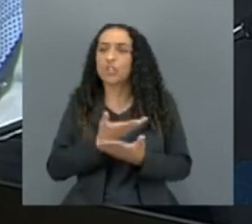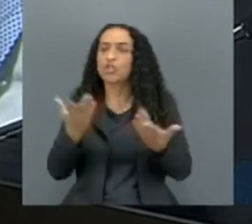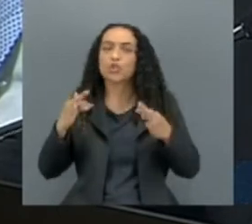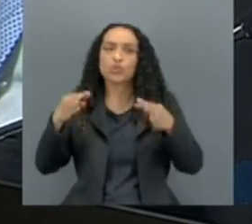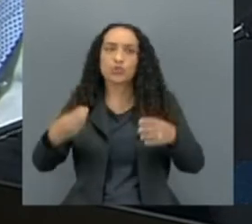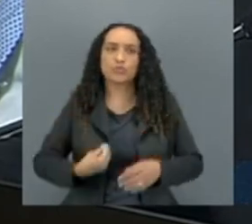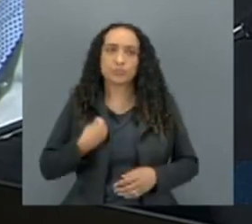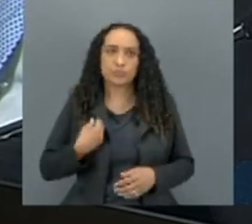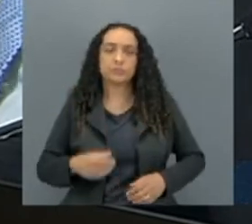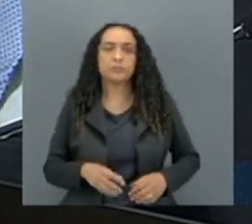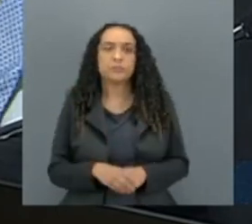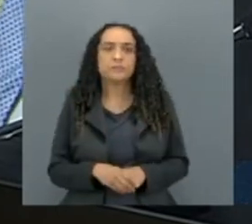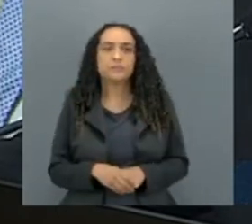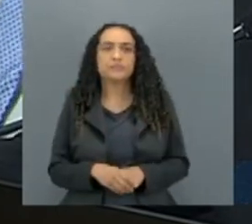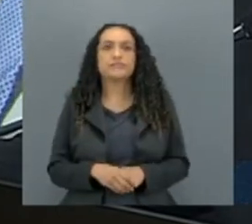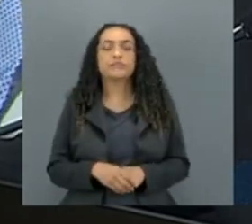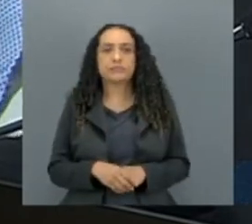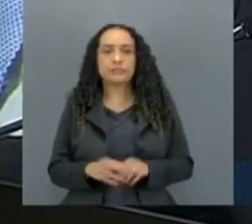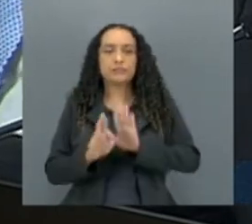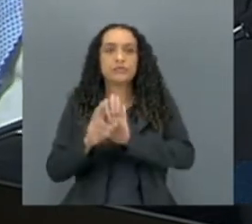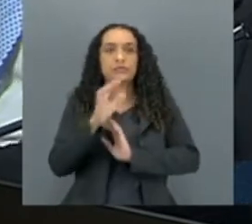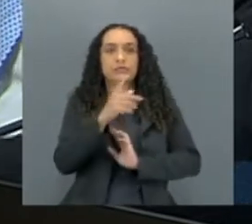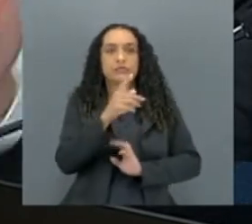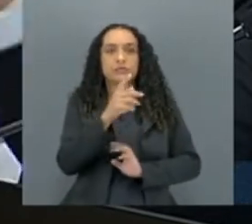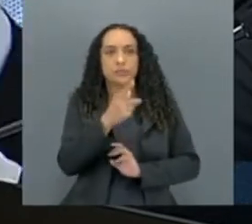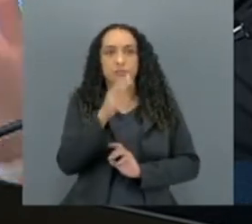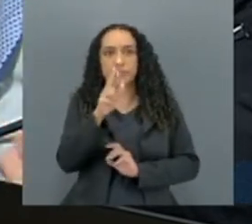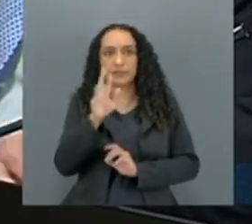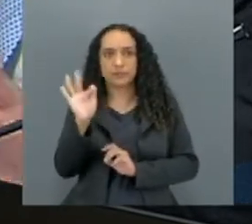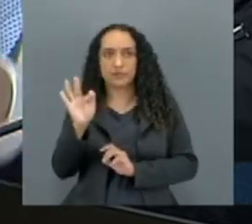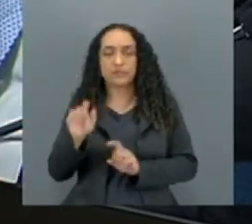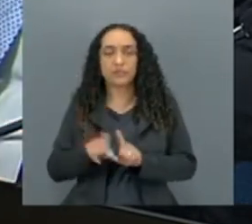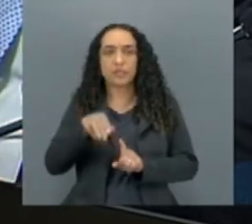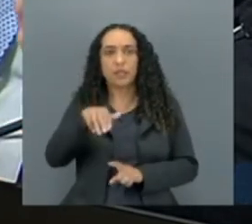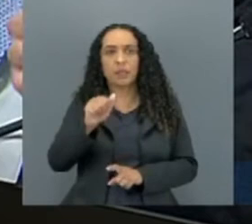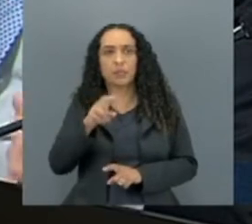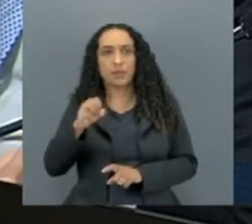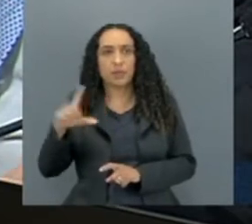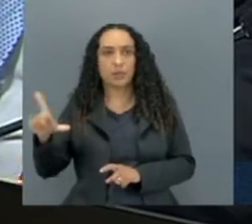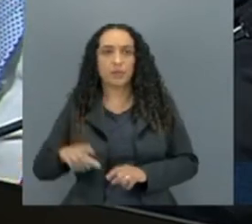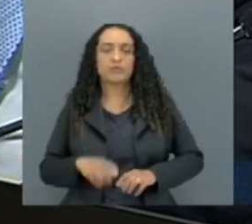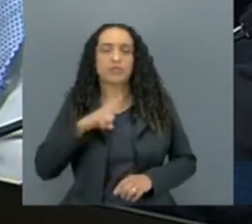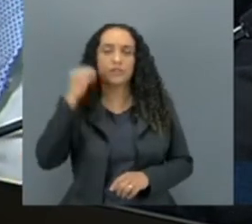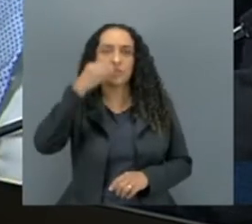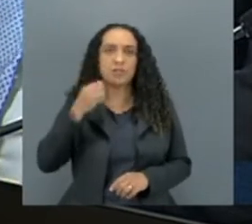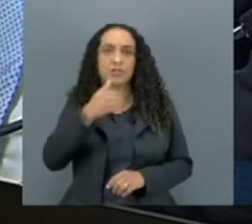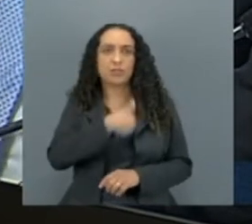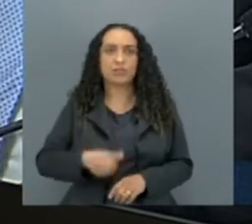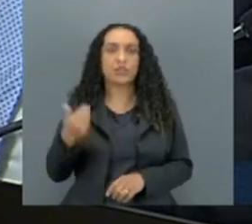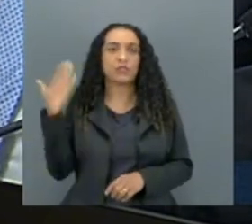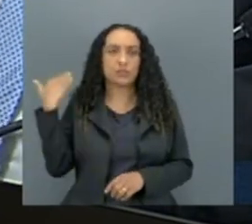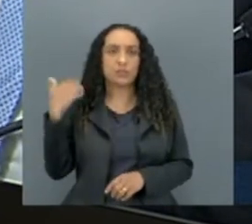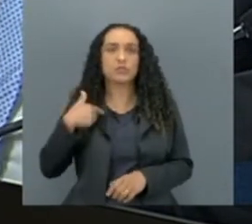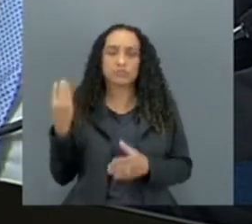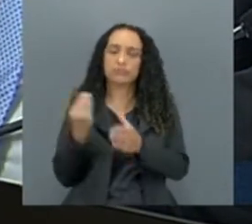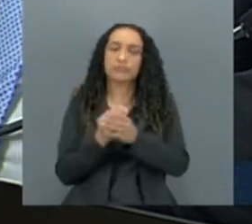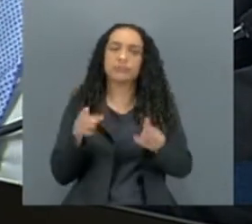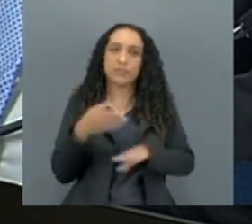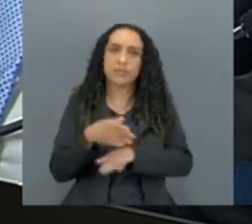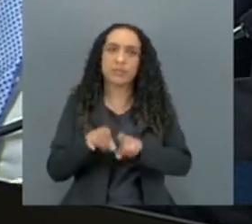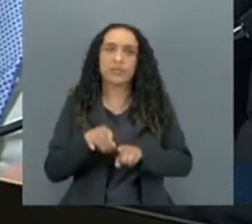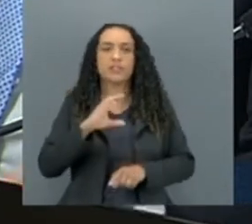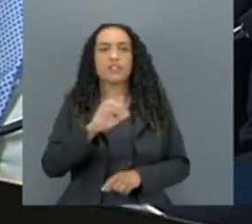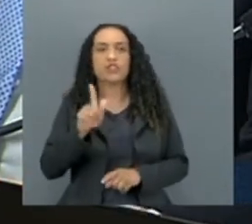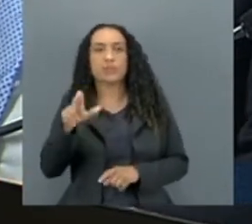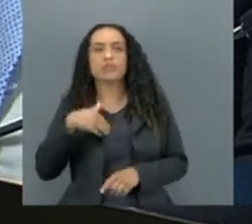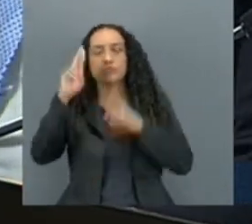Garcia, nosso amigo representante da PRF, e meu amigo Manuelzinho, qual tivemos já algumas experiências no passado do governo anterior, qual fui parte, tivemos experiência na CGU, eu